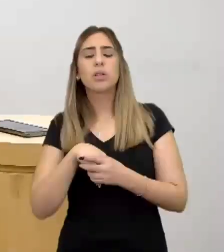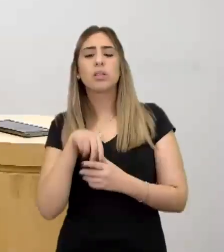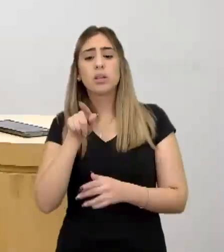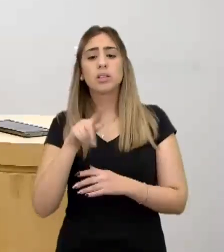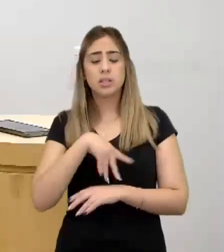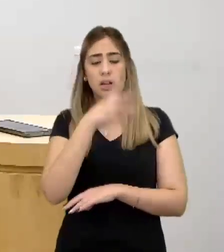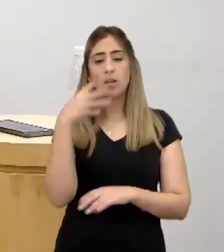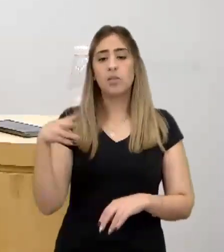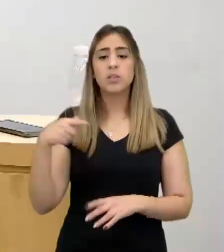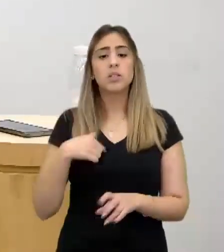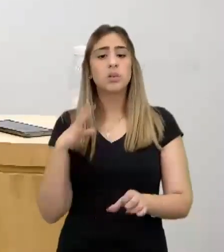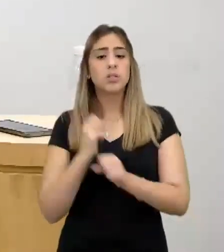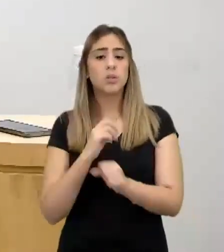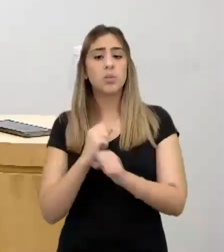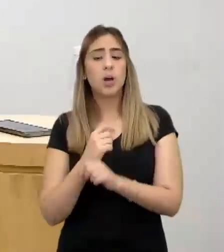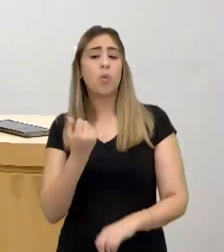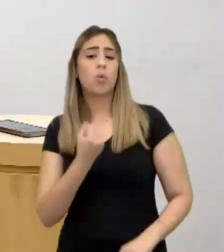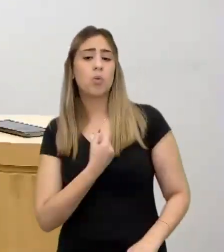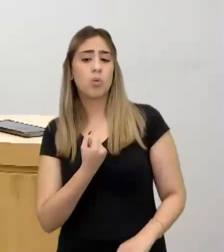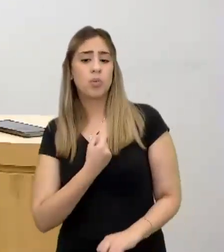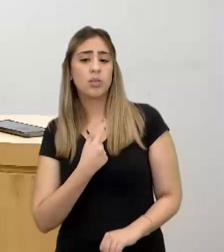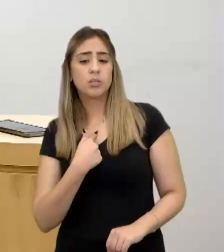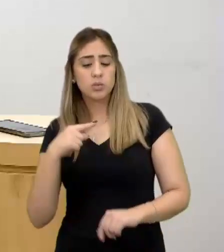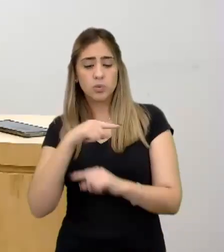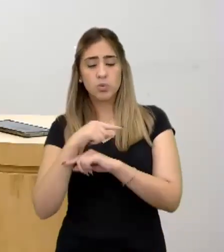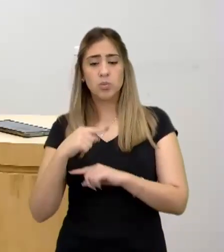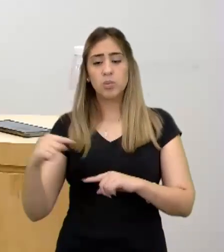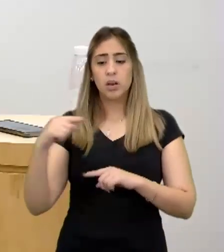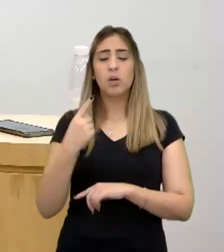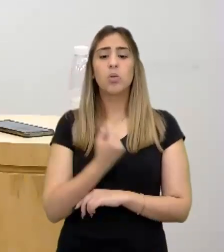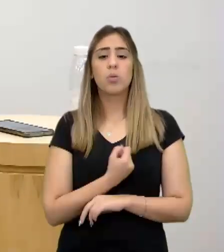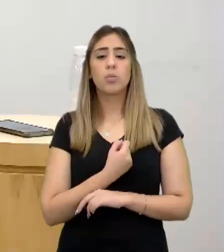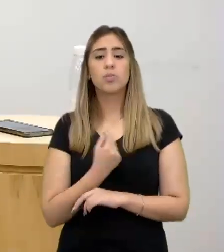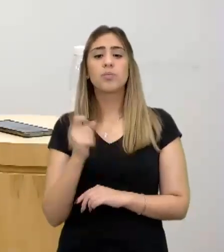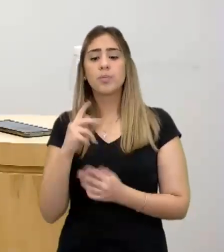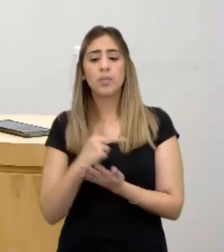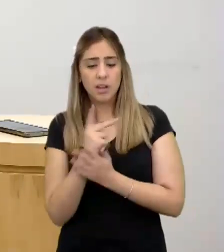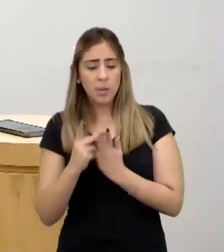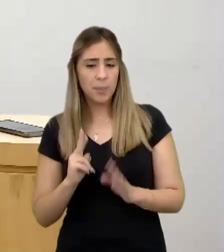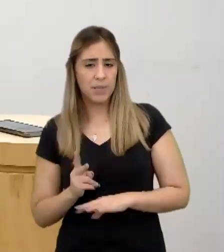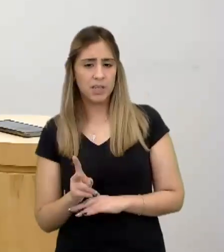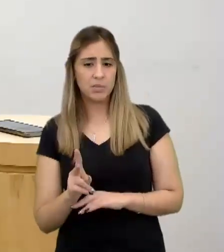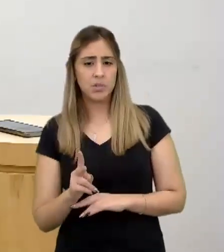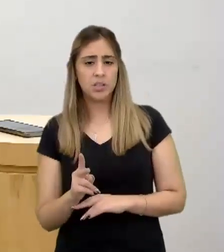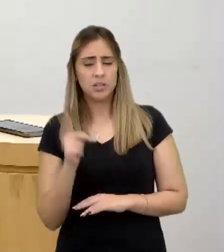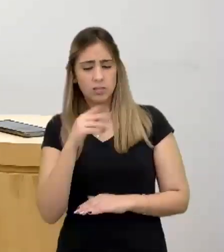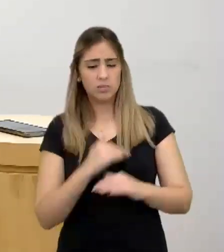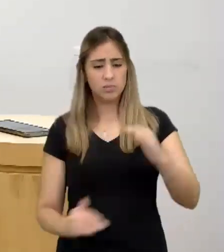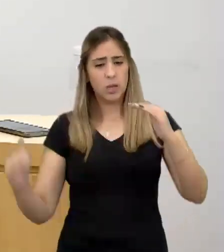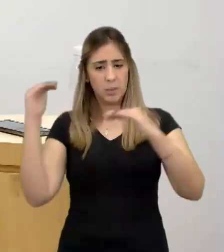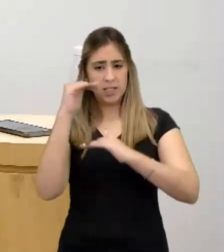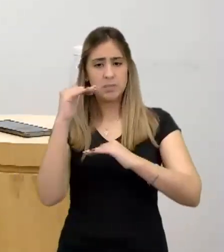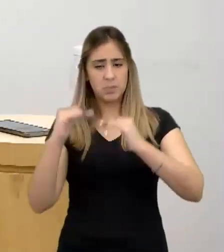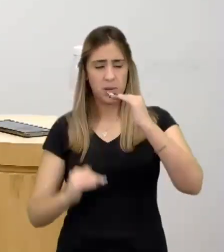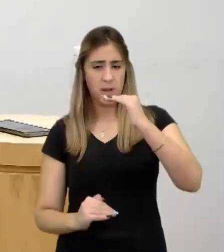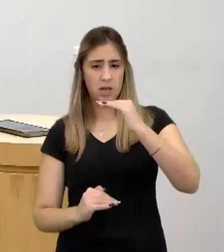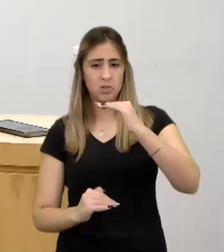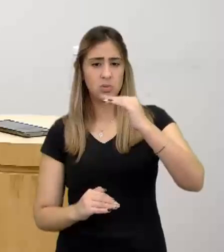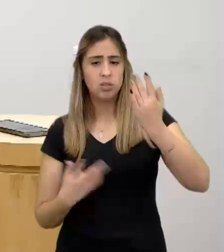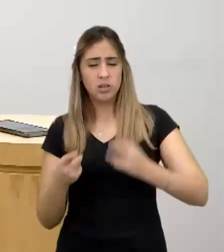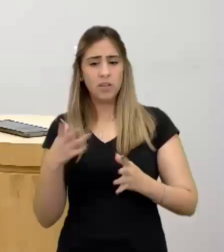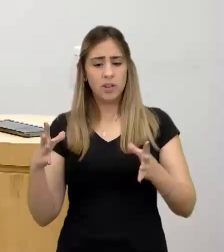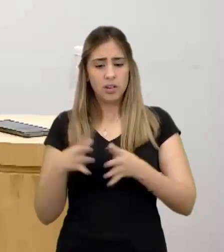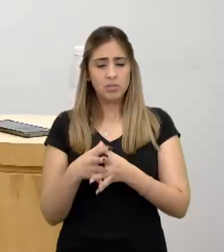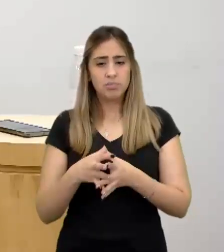nesse gráfico se eu somar um número e se eu subtrair um número? Será que o desenho é o mesmo? Será que ele vai se deslocar para cima, para baixo? Será que ele vai